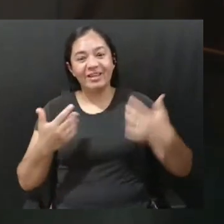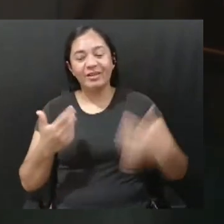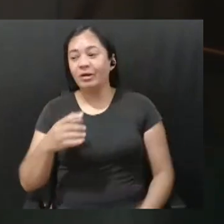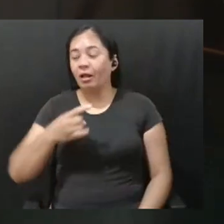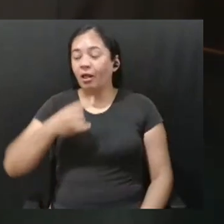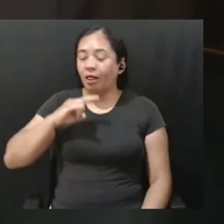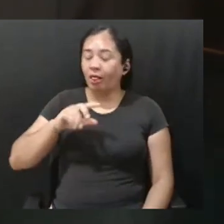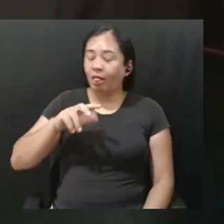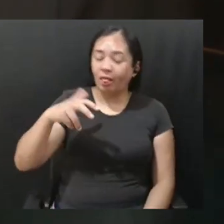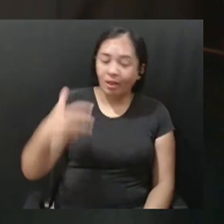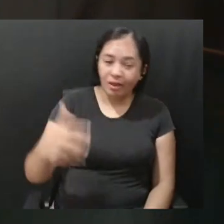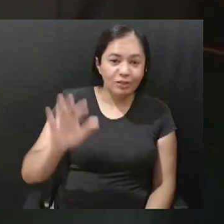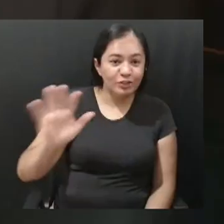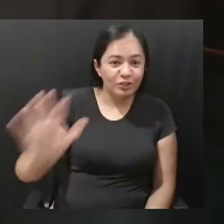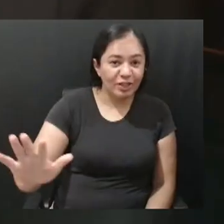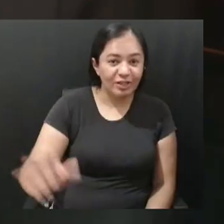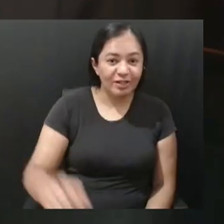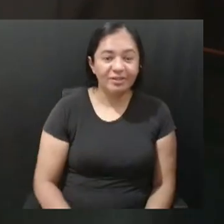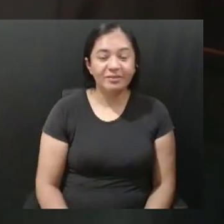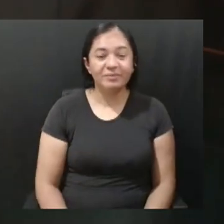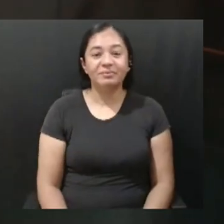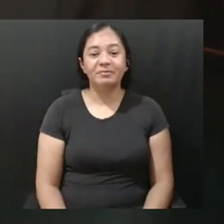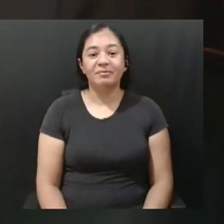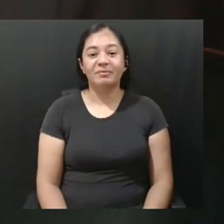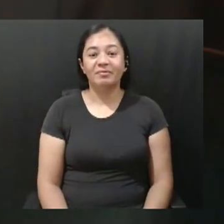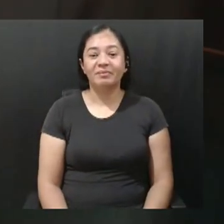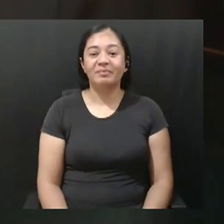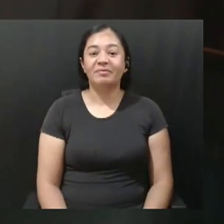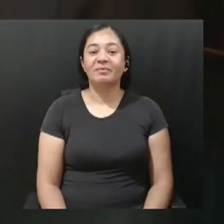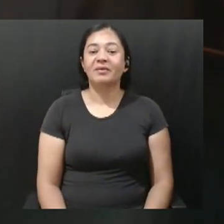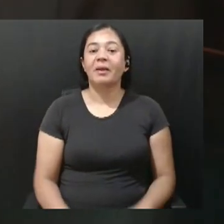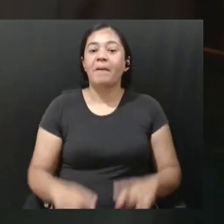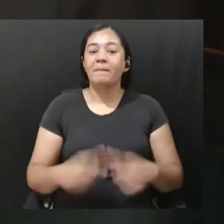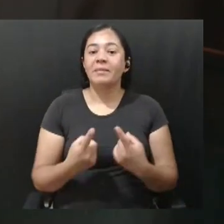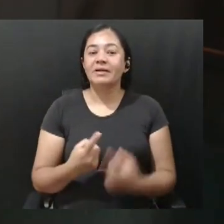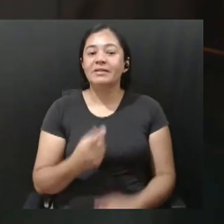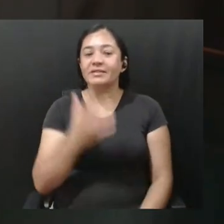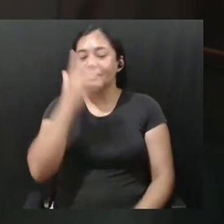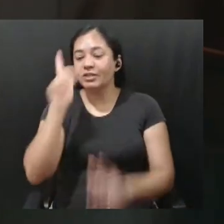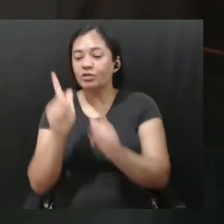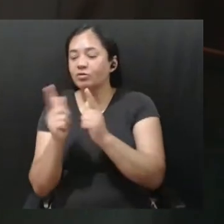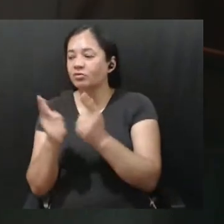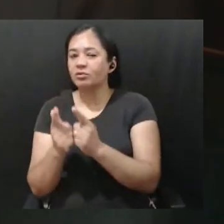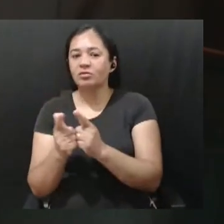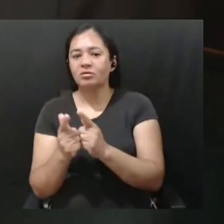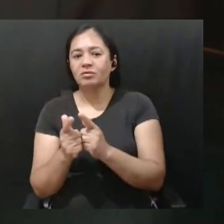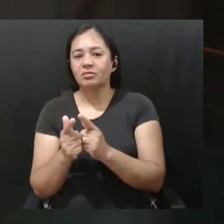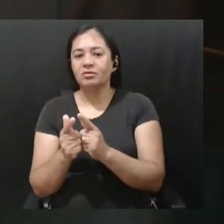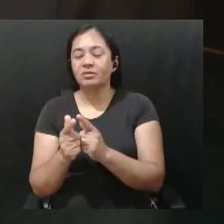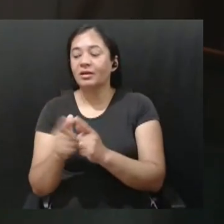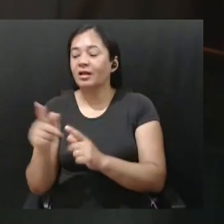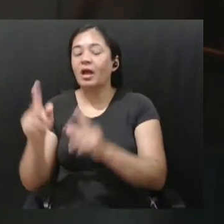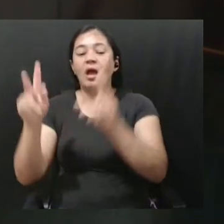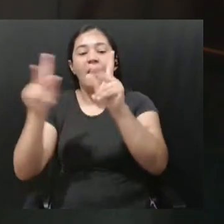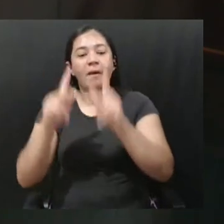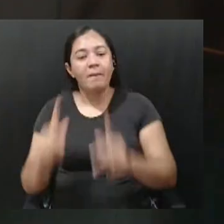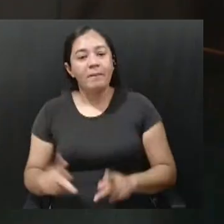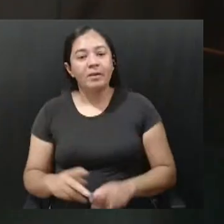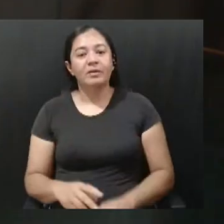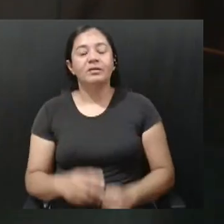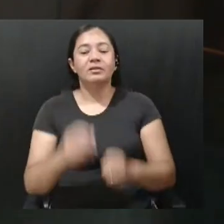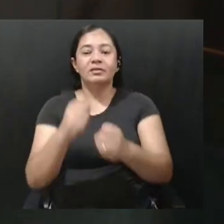ninguém incomoda ele também não incomoda ninguém, mas aquela galera do deixa disso, que quer apaziguar e trazer todo mundo para